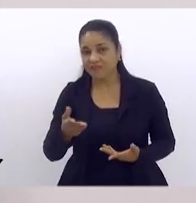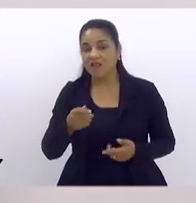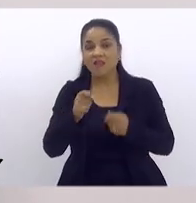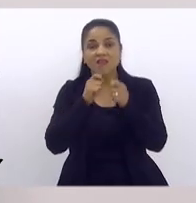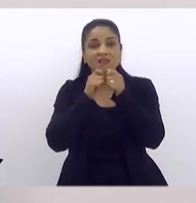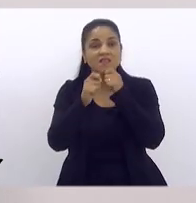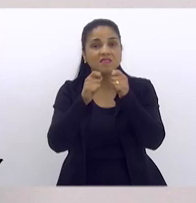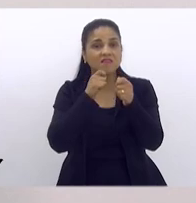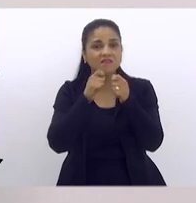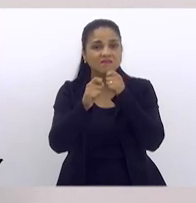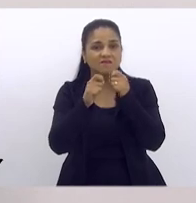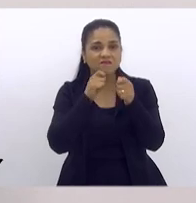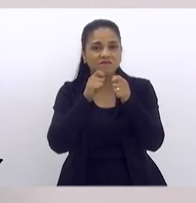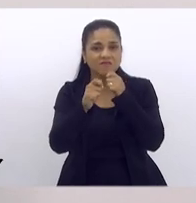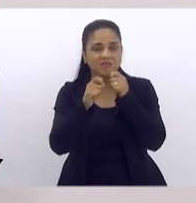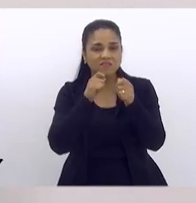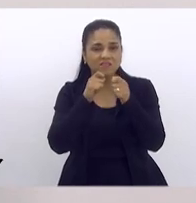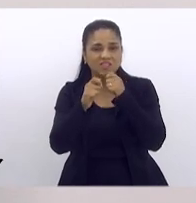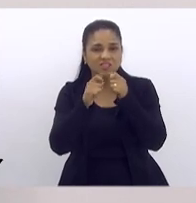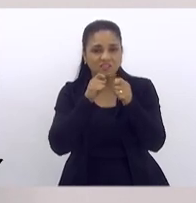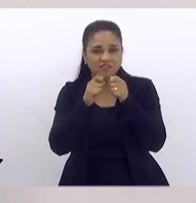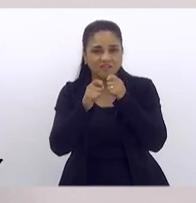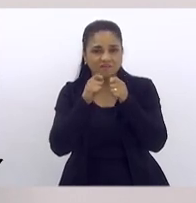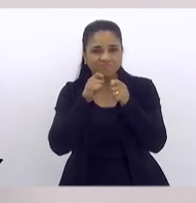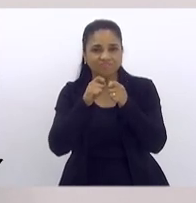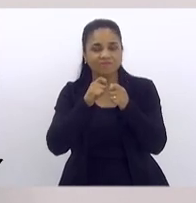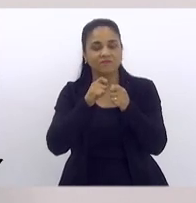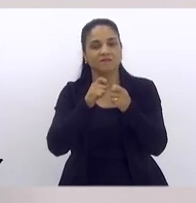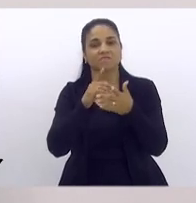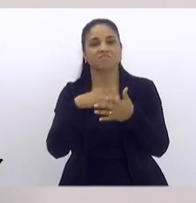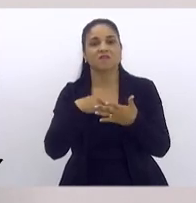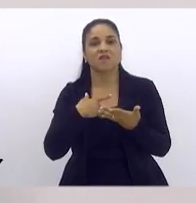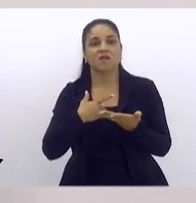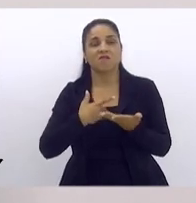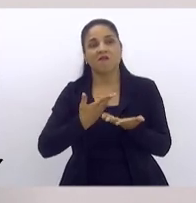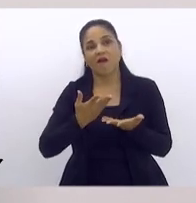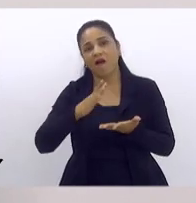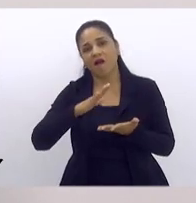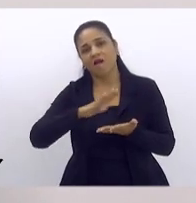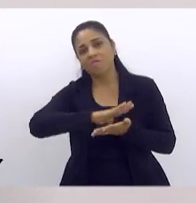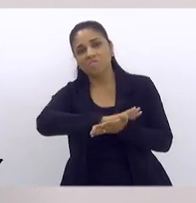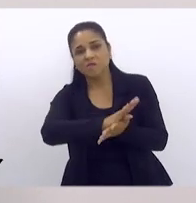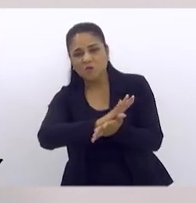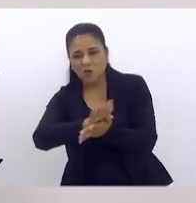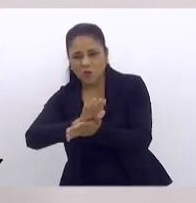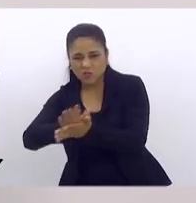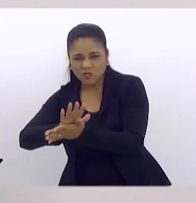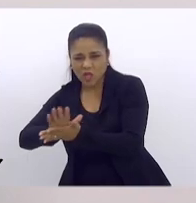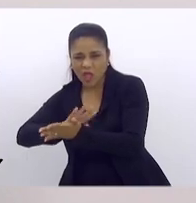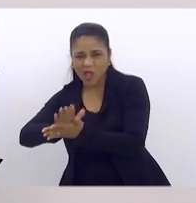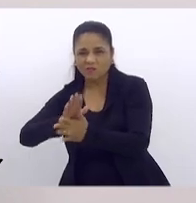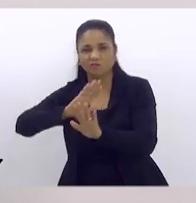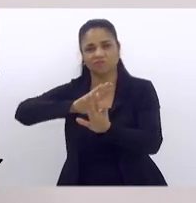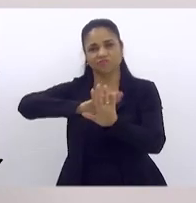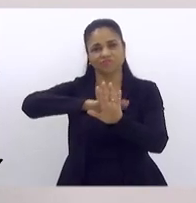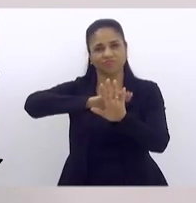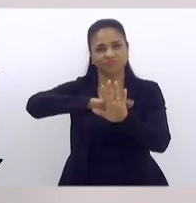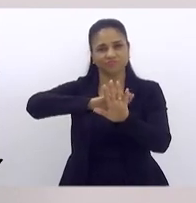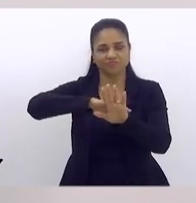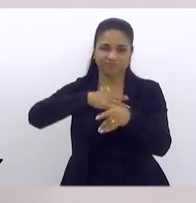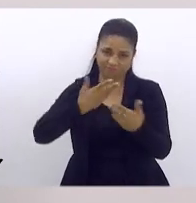entrevista na central ele leva todo o seu preconceito em relação aquele que tá sempre entrevistado